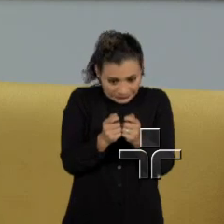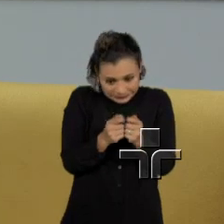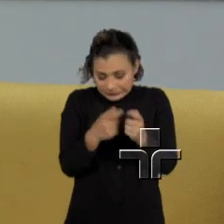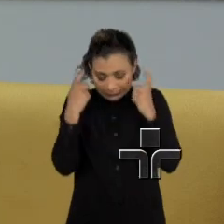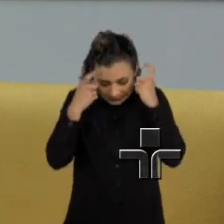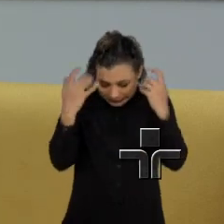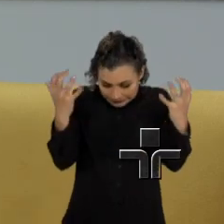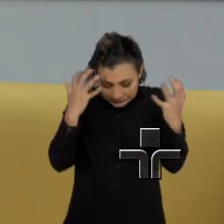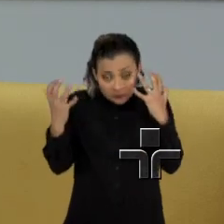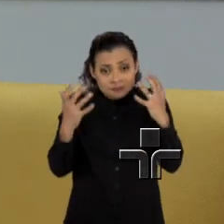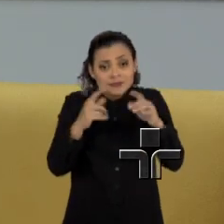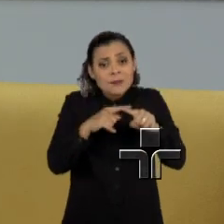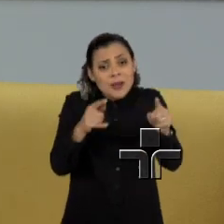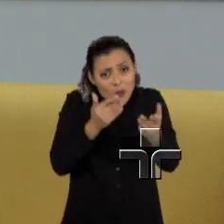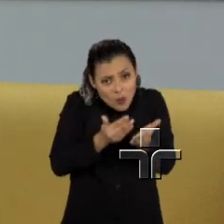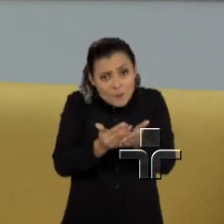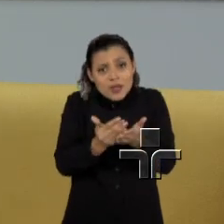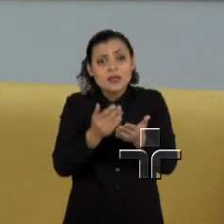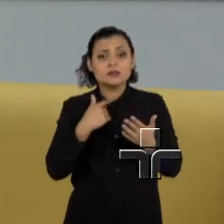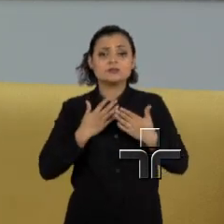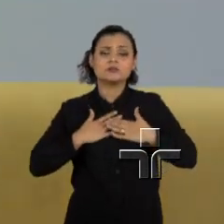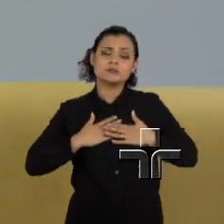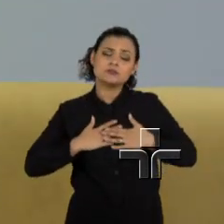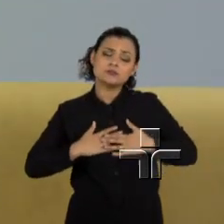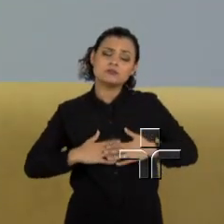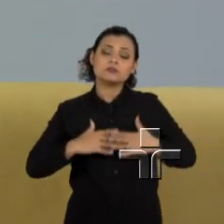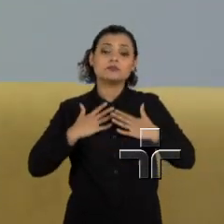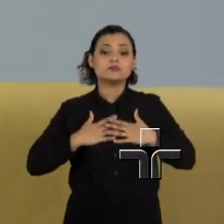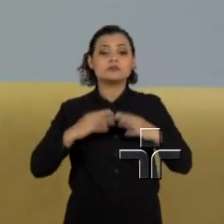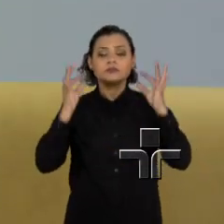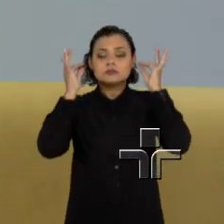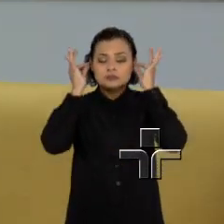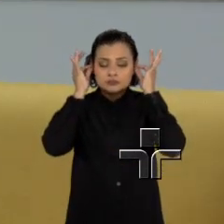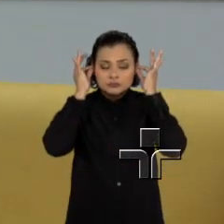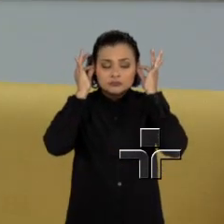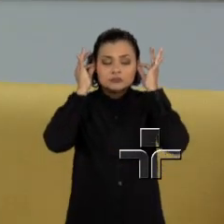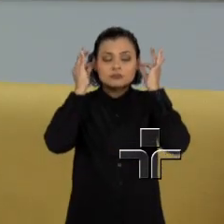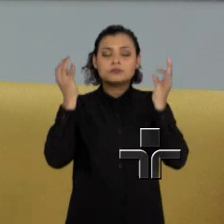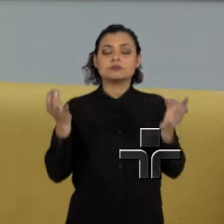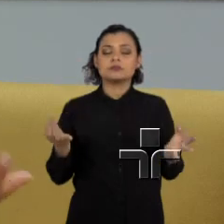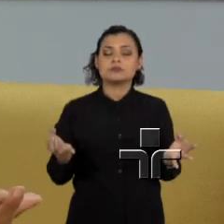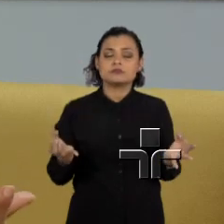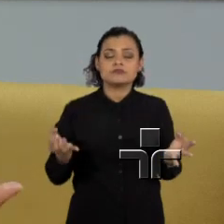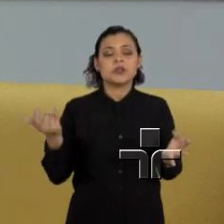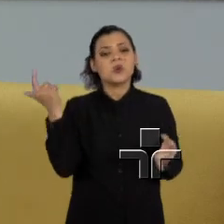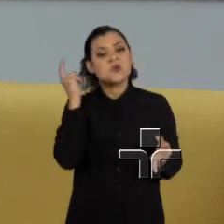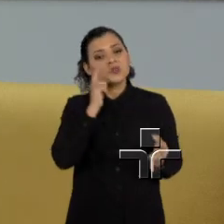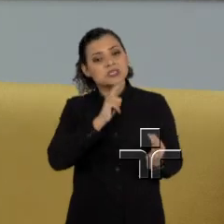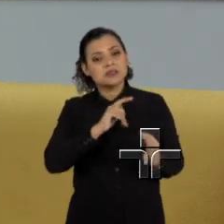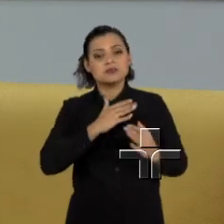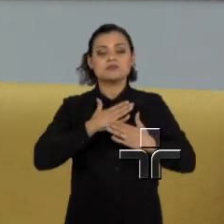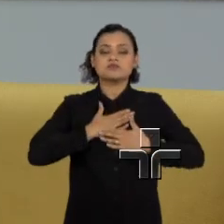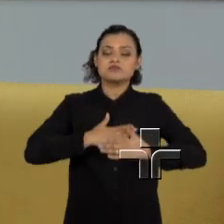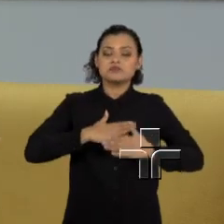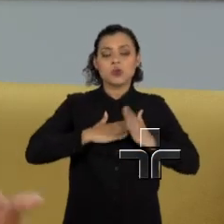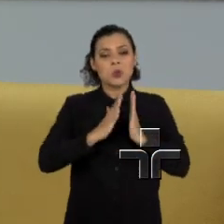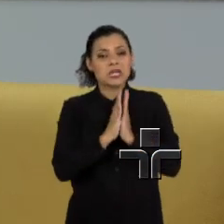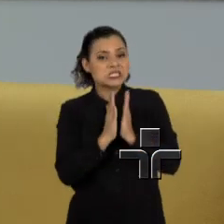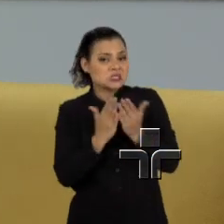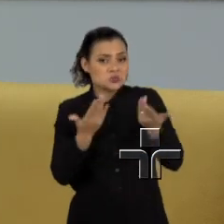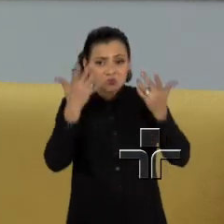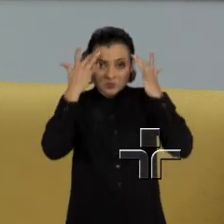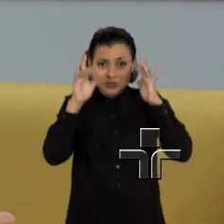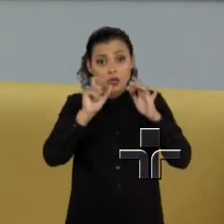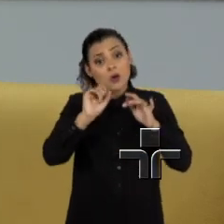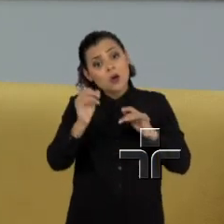hora de iniciar o sono tenha atividades relaxantes. Por exemplo, ouvir uma música, uma meditação, uma oração. Para algumas pessoas até assistir um